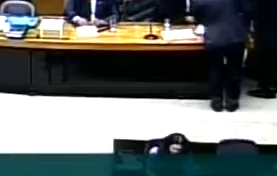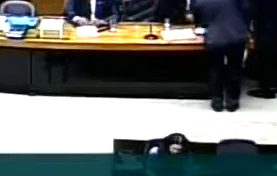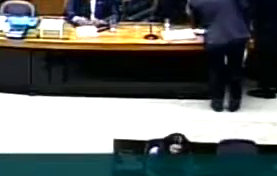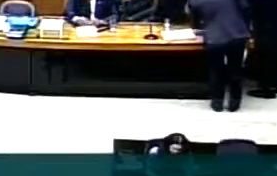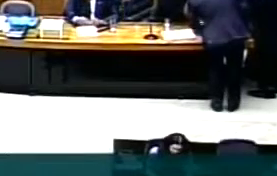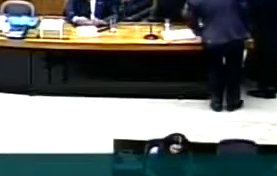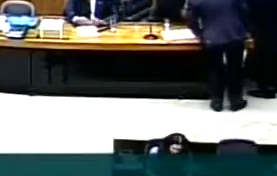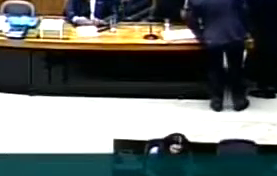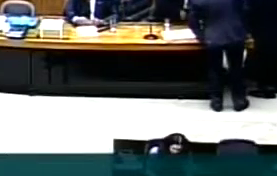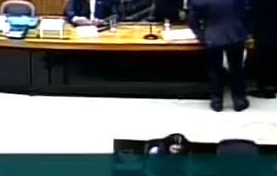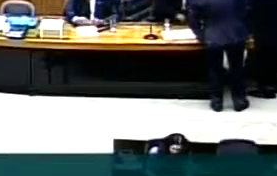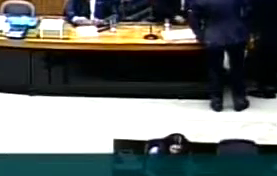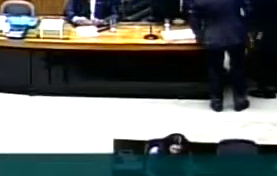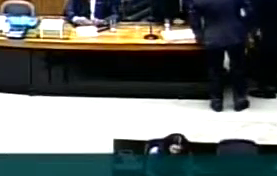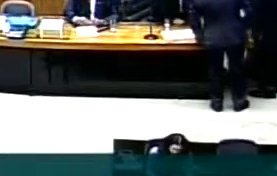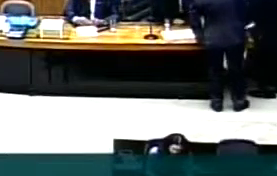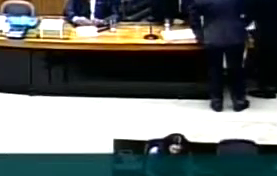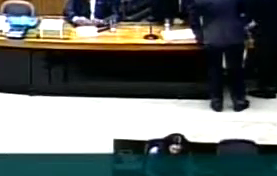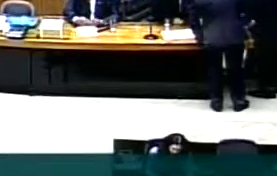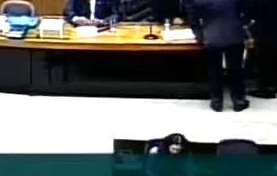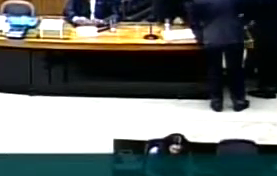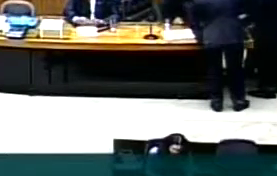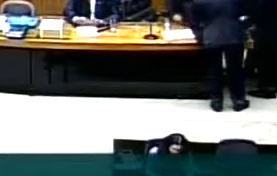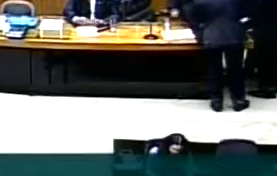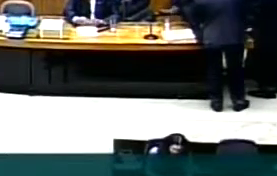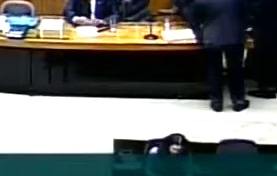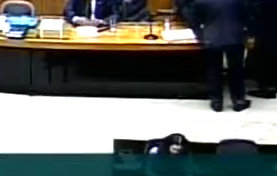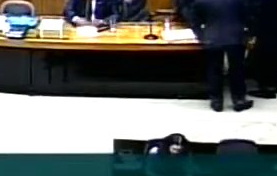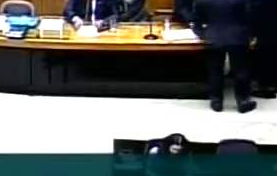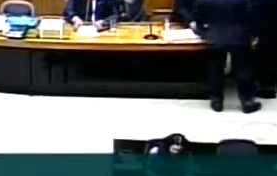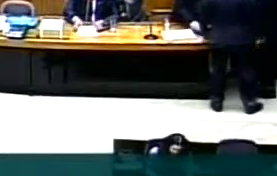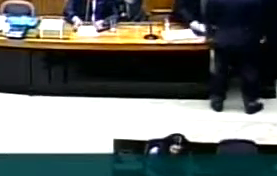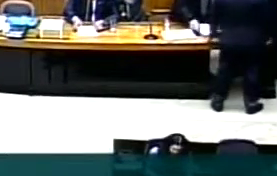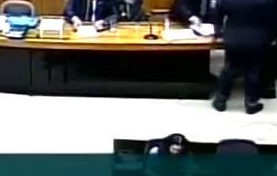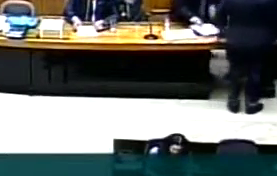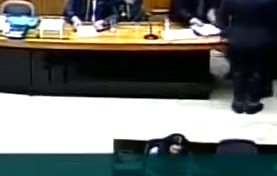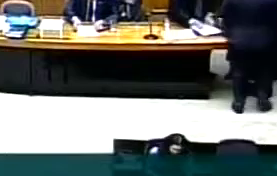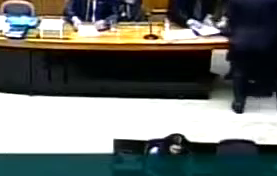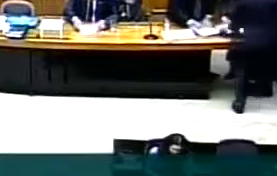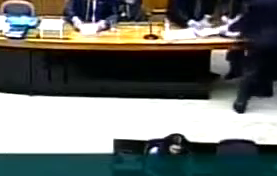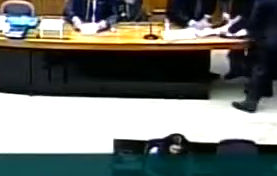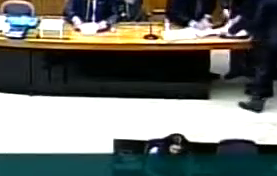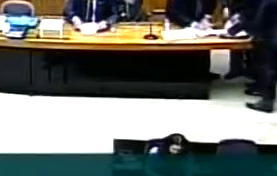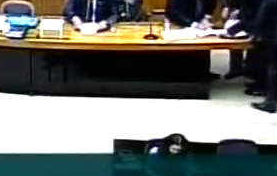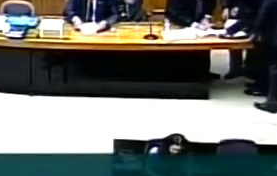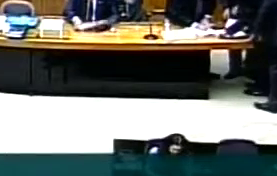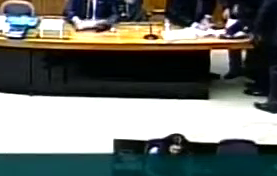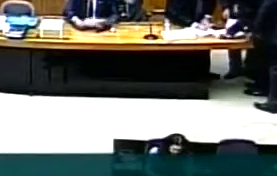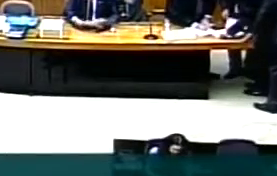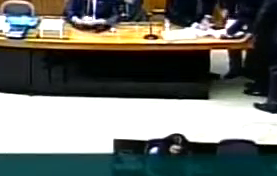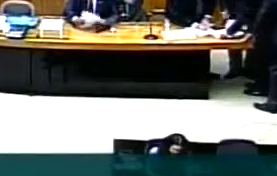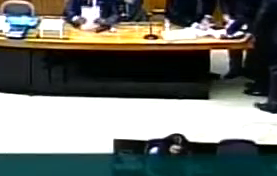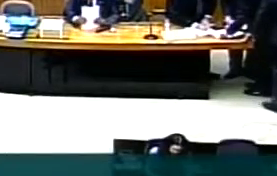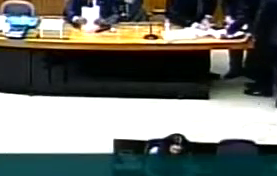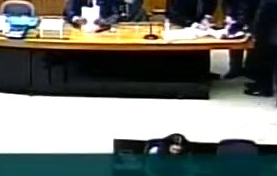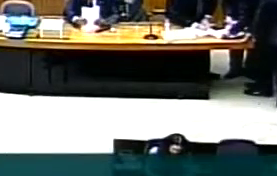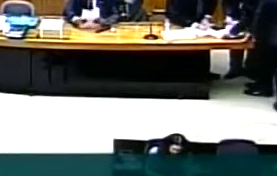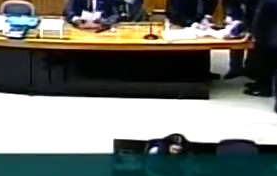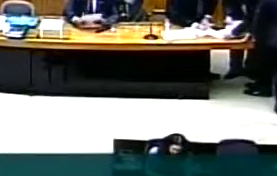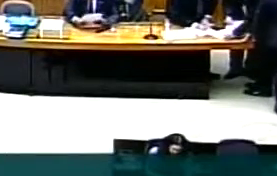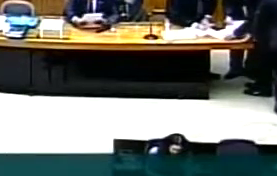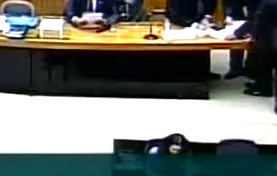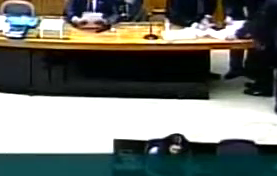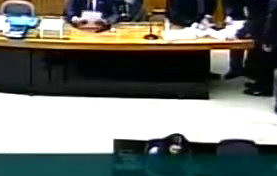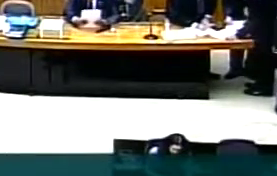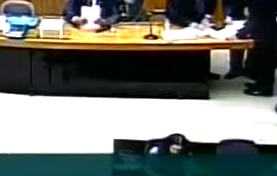O projeto seja votado essa semana sem qualquer possibilidade de adiamento. Quem está presidindo a sessão nesse momento é o deputado